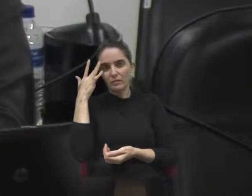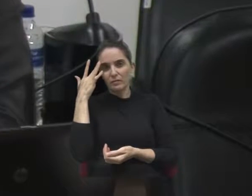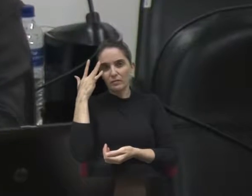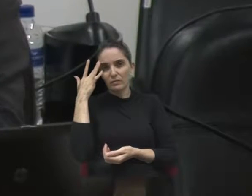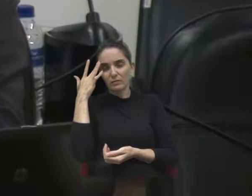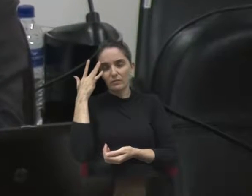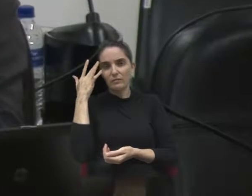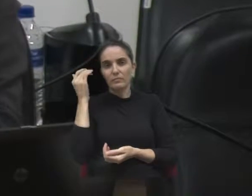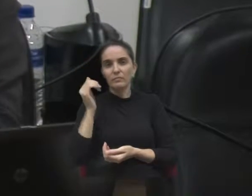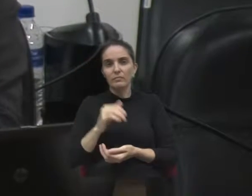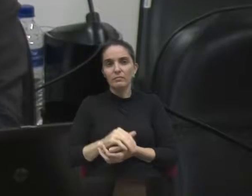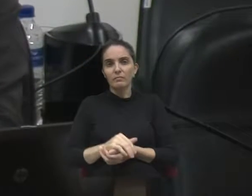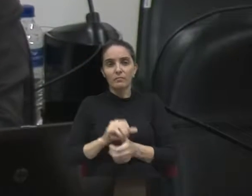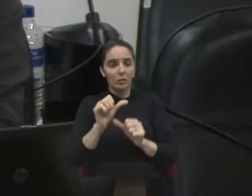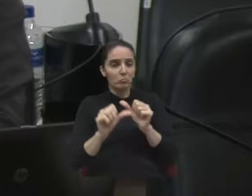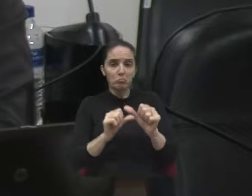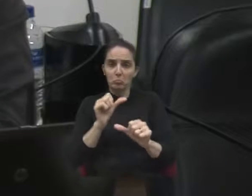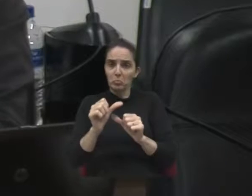mudaram o seu hábito